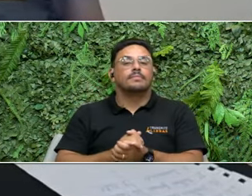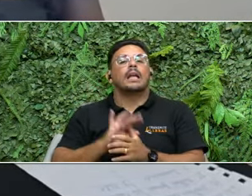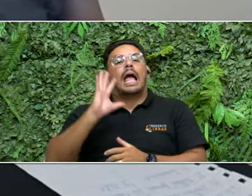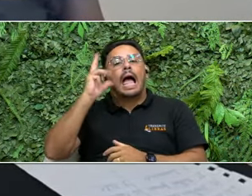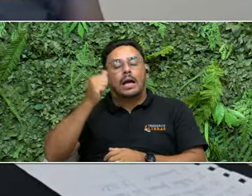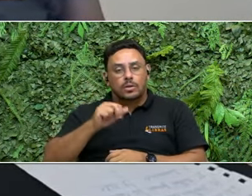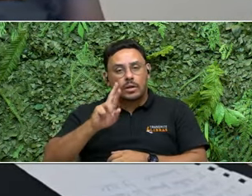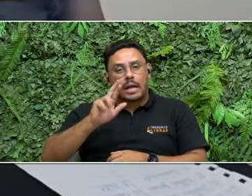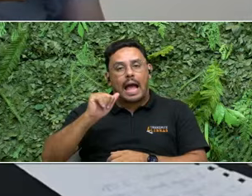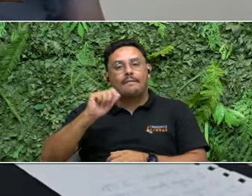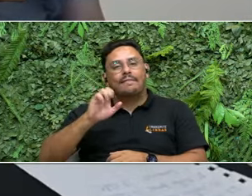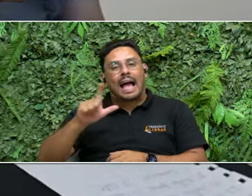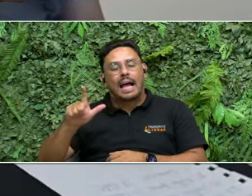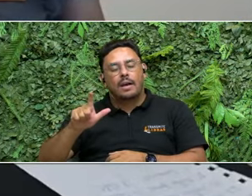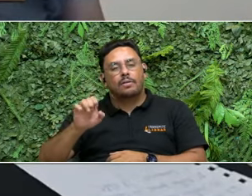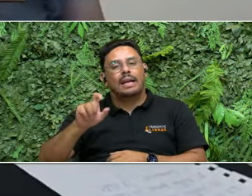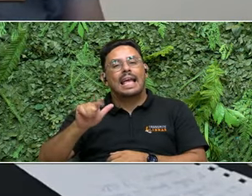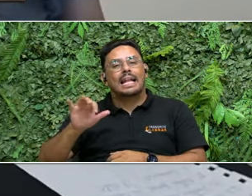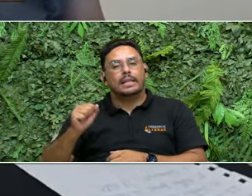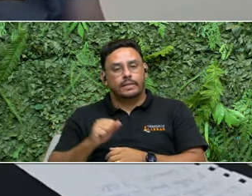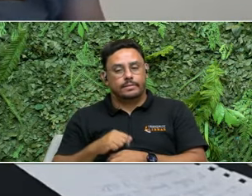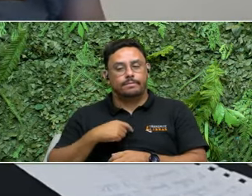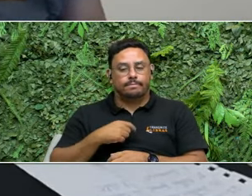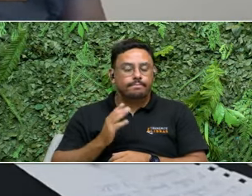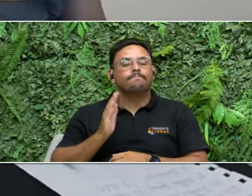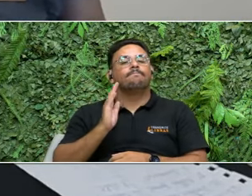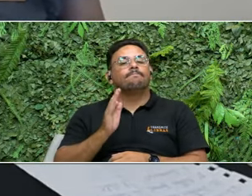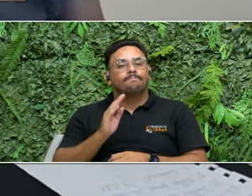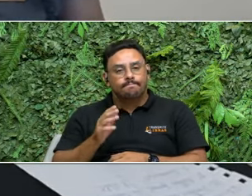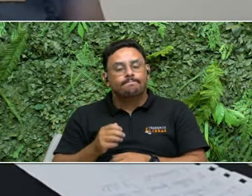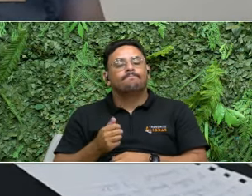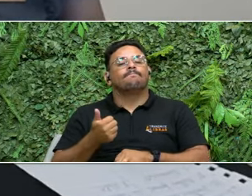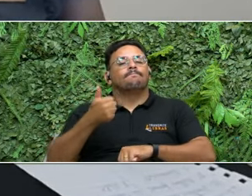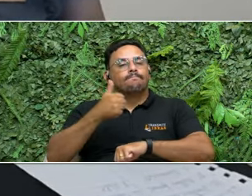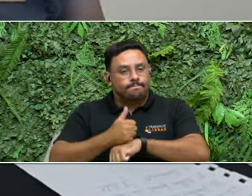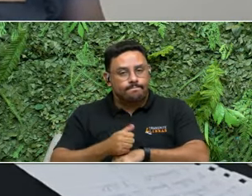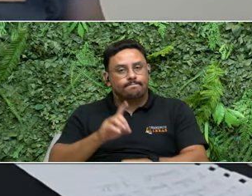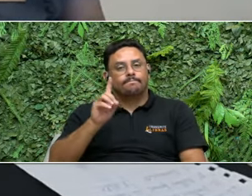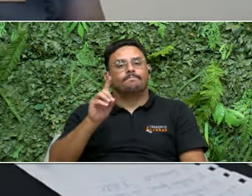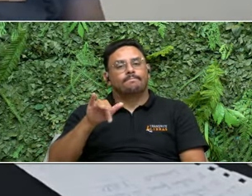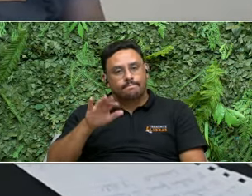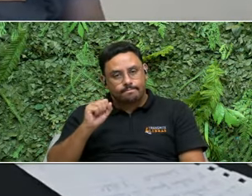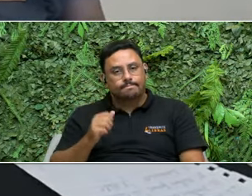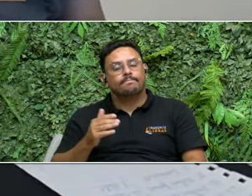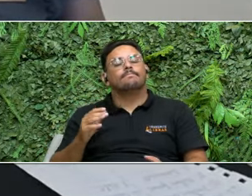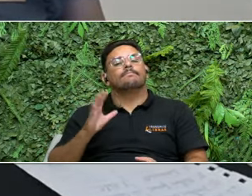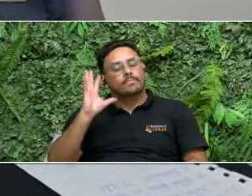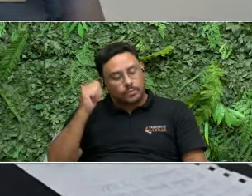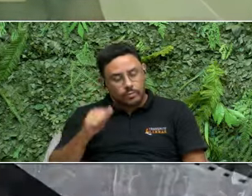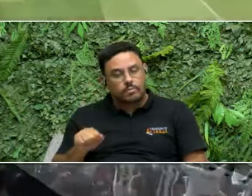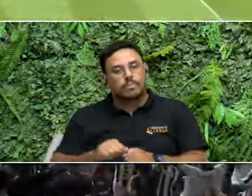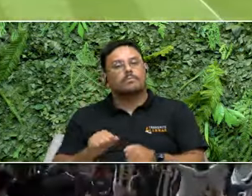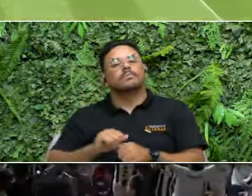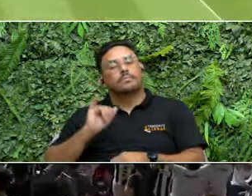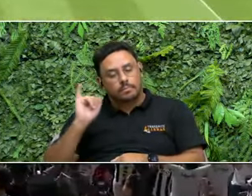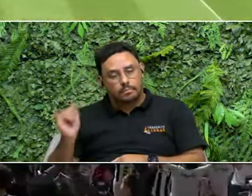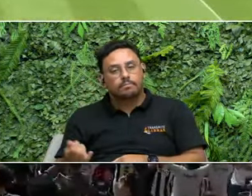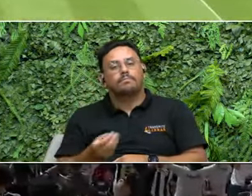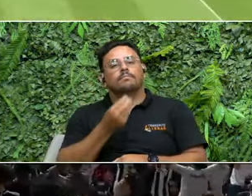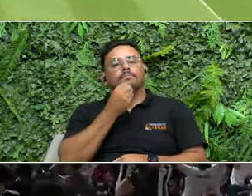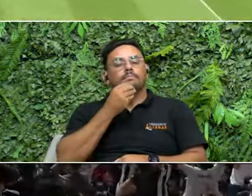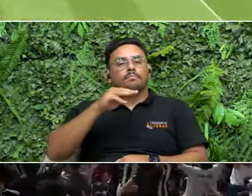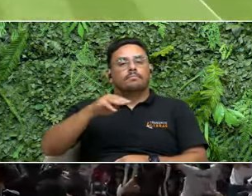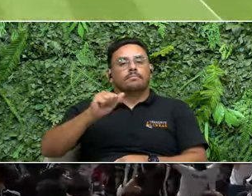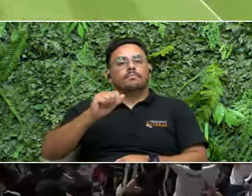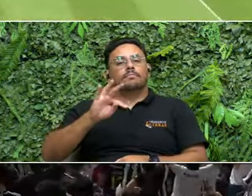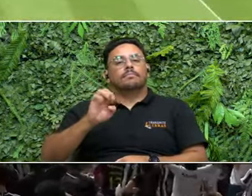que Rafael Elias deve entrar né já tava disputando posição Com Juan Neno eu acho que em algum momento ele vai ter a sua oportunidade o